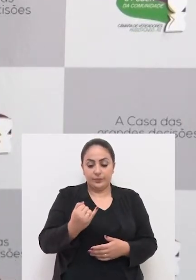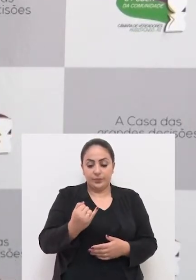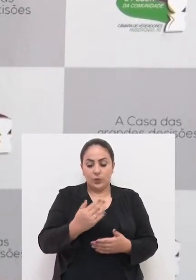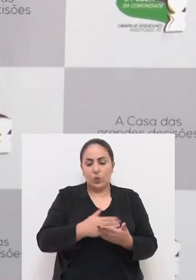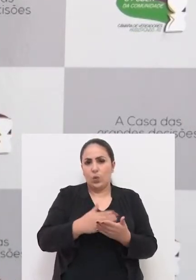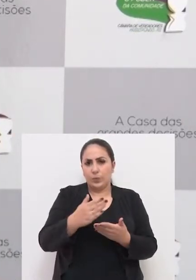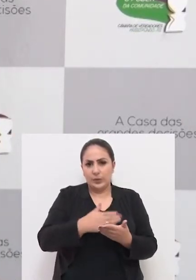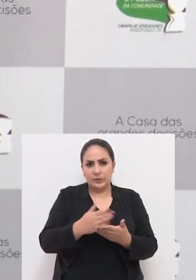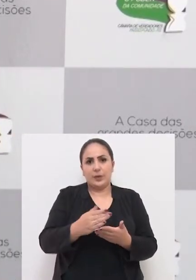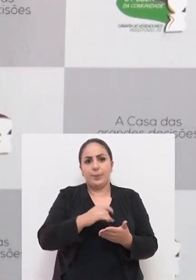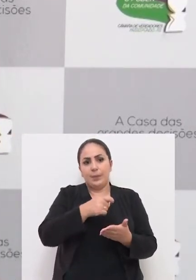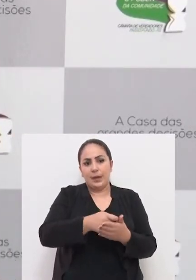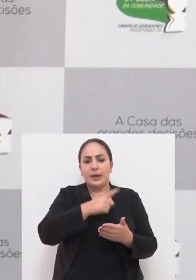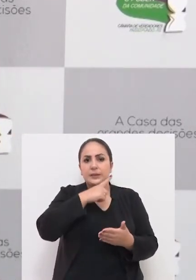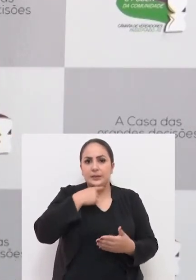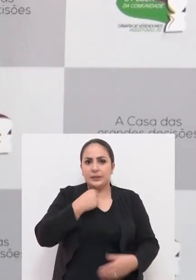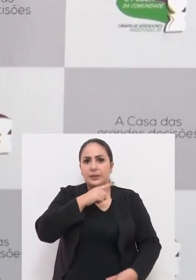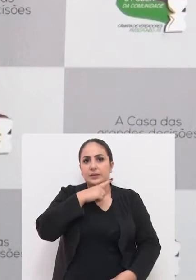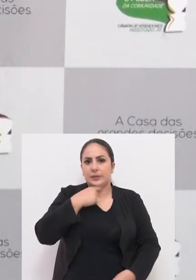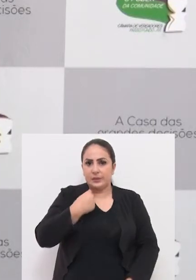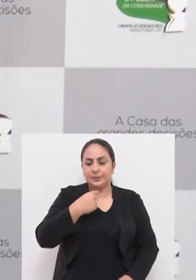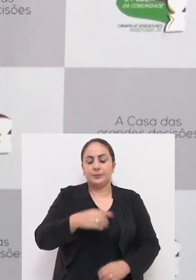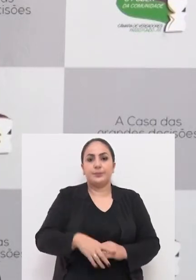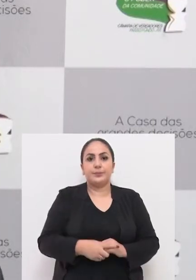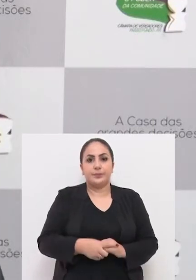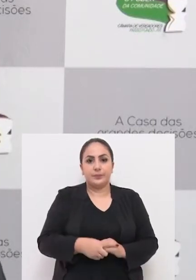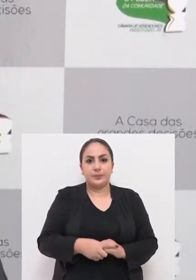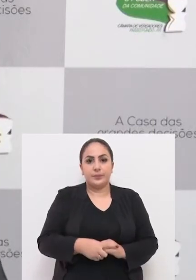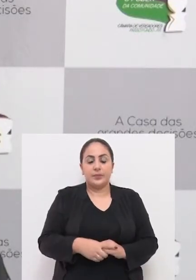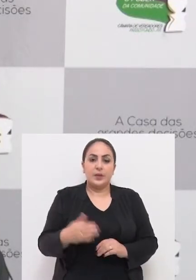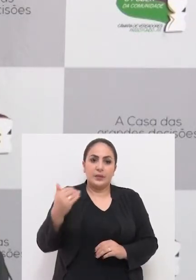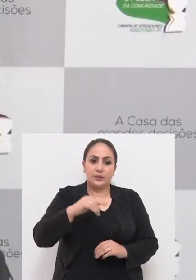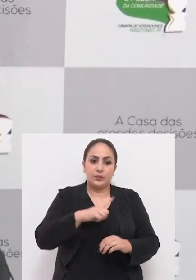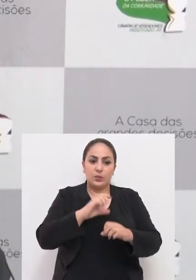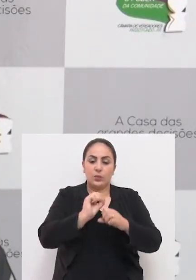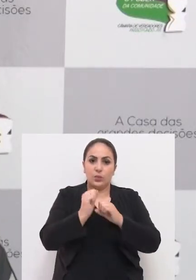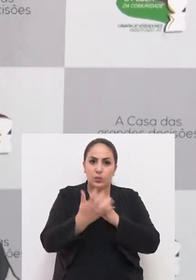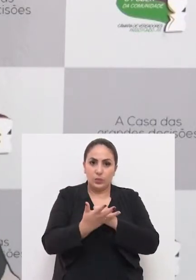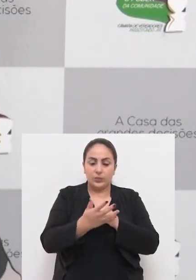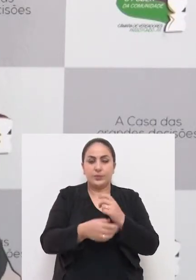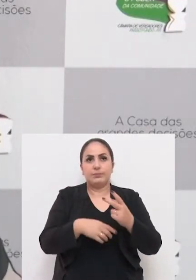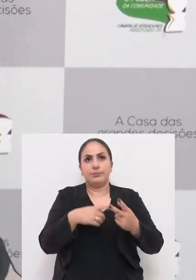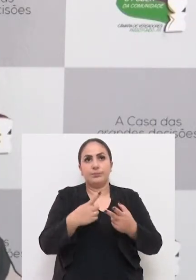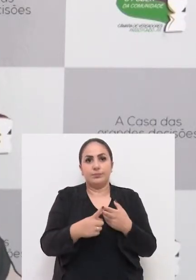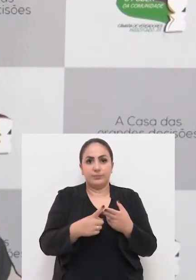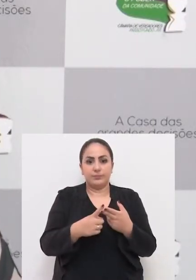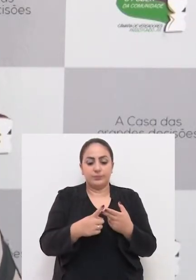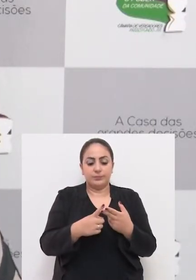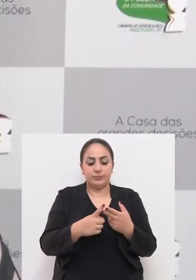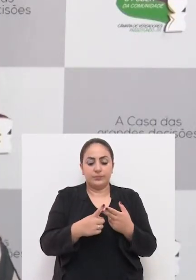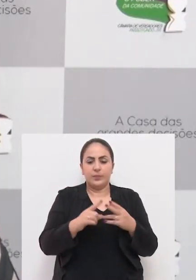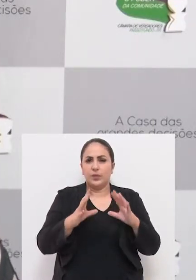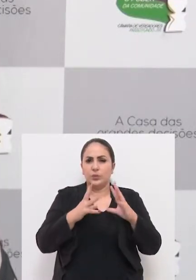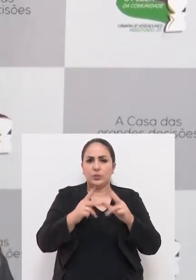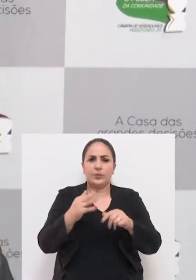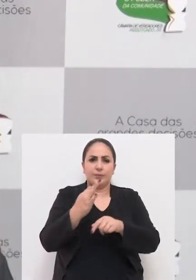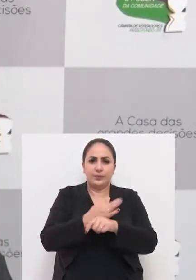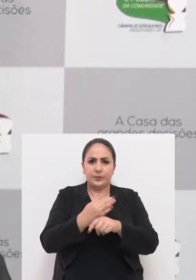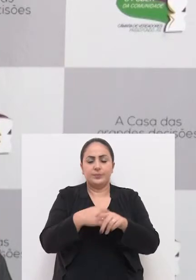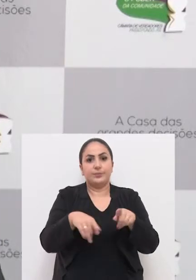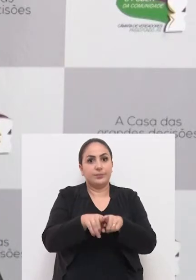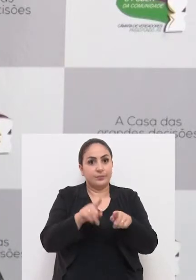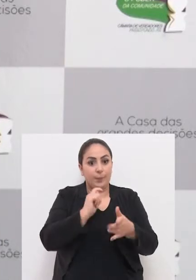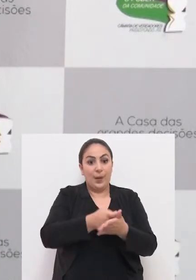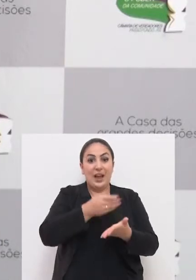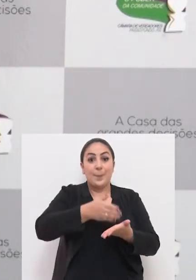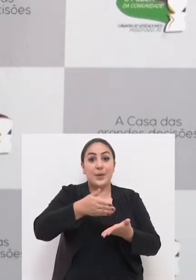desde janeiro, daí começaram os atrasos. Aí veio a pandemia, né? E